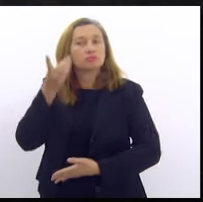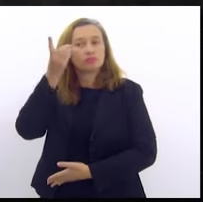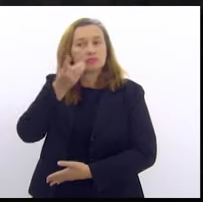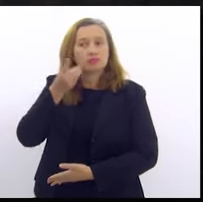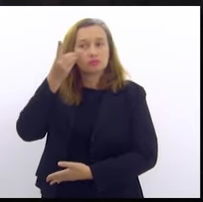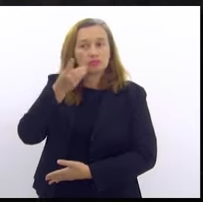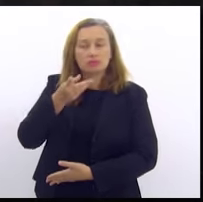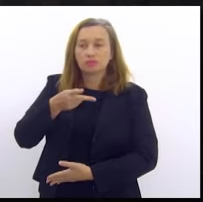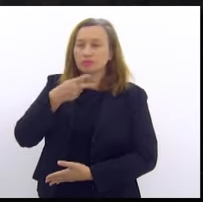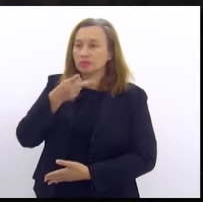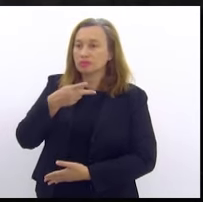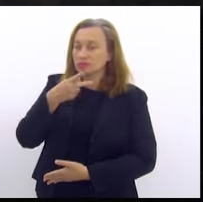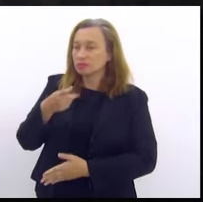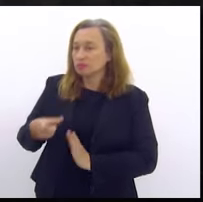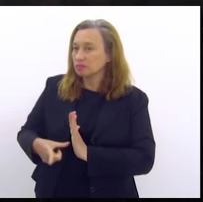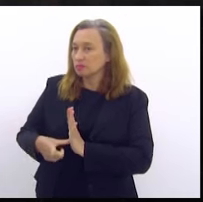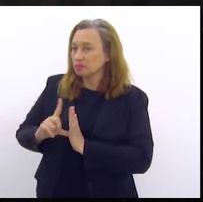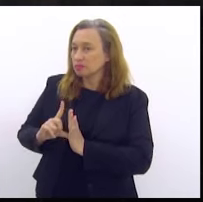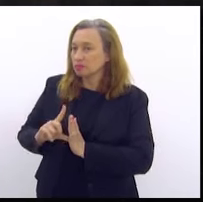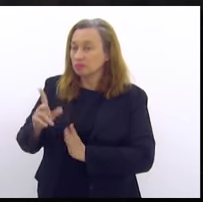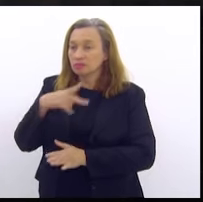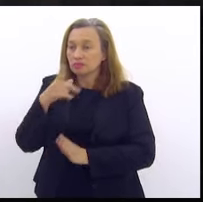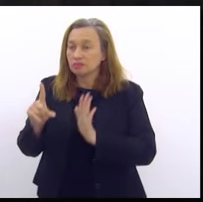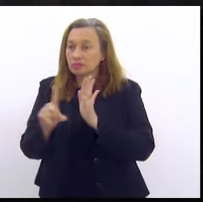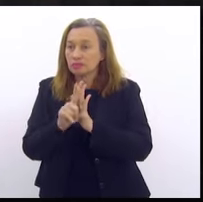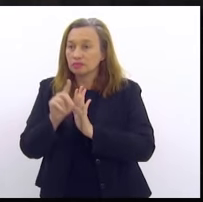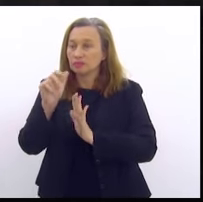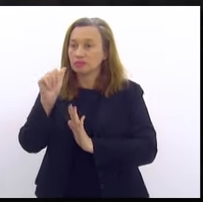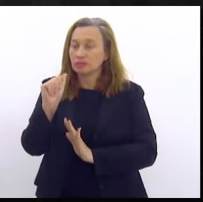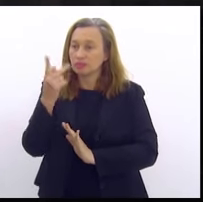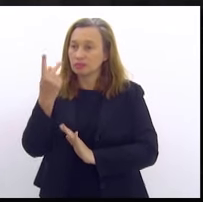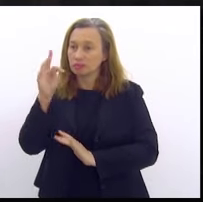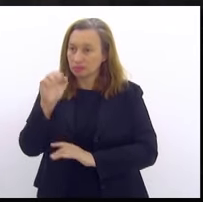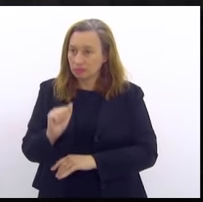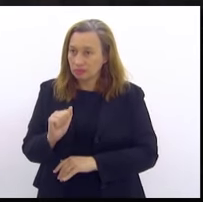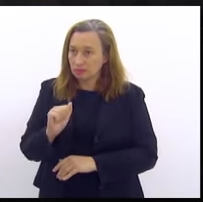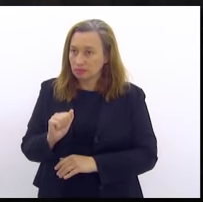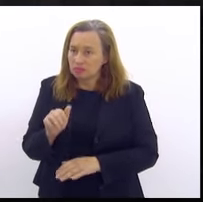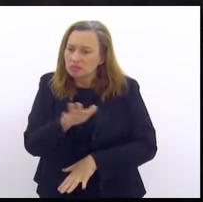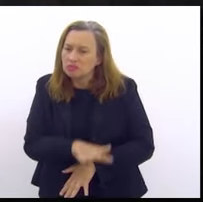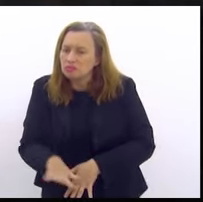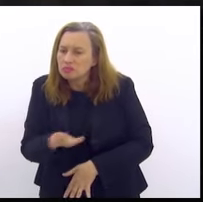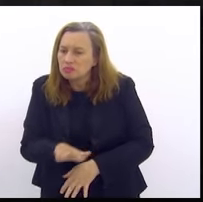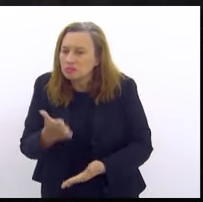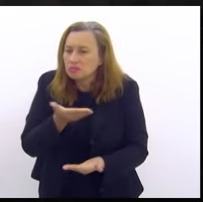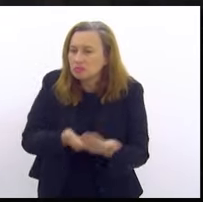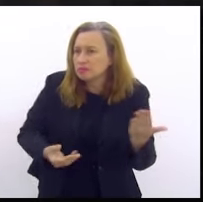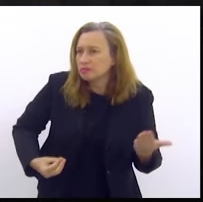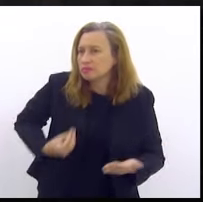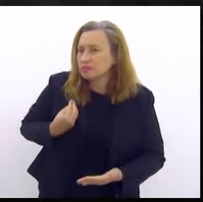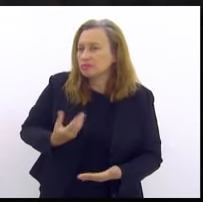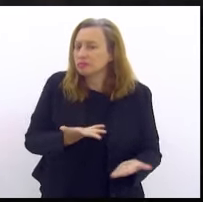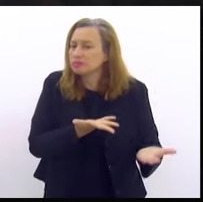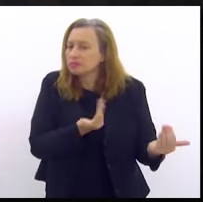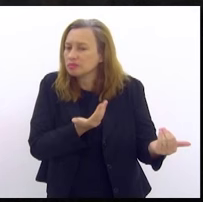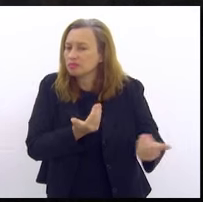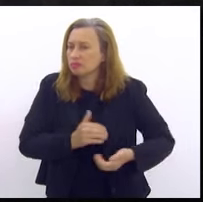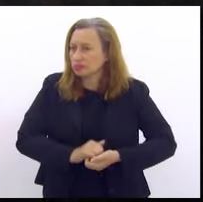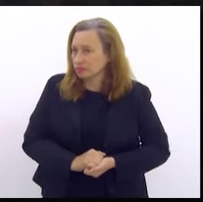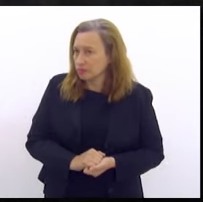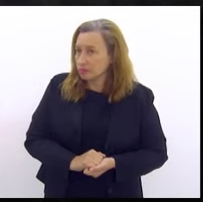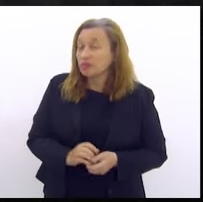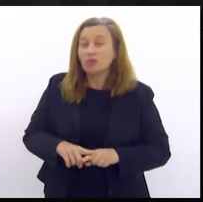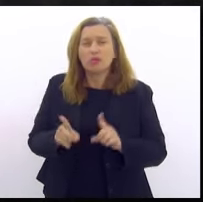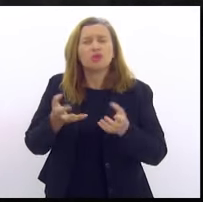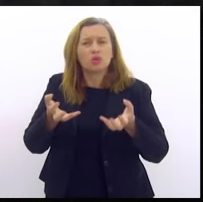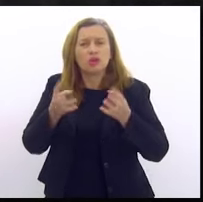que me antecedeu, falando da Lei Ágata, a qual crianças vêm perdendo suas vidas e jovens. Mas